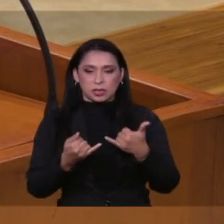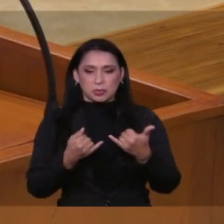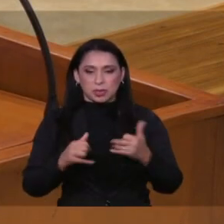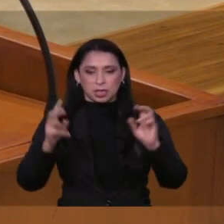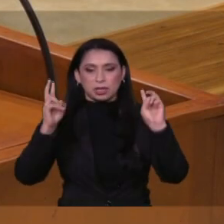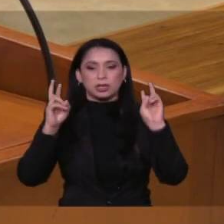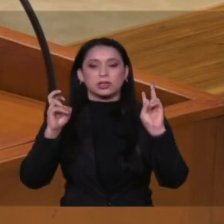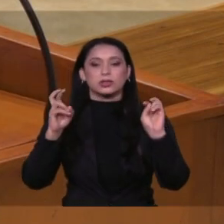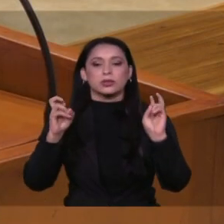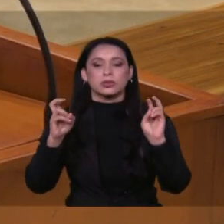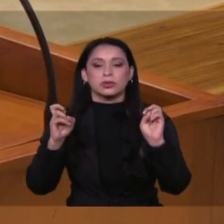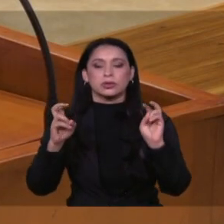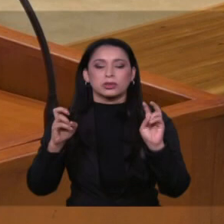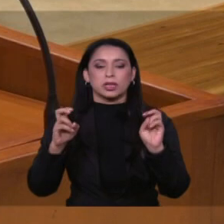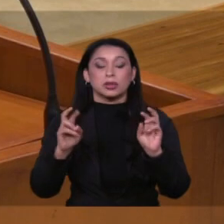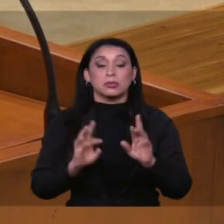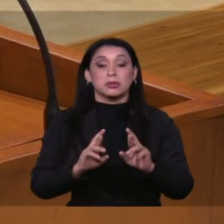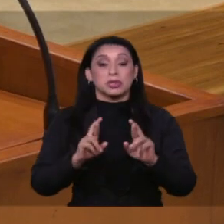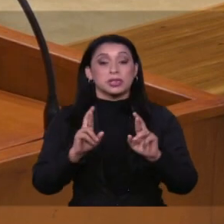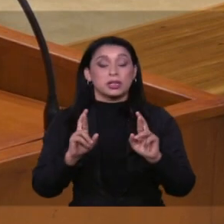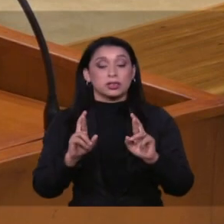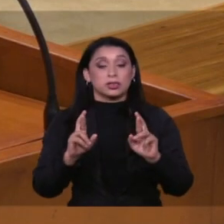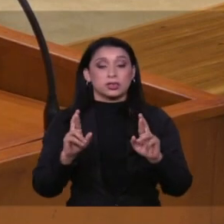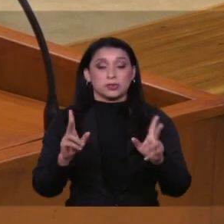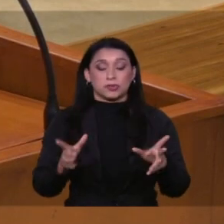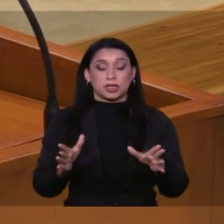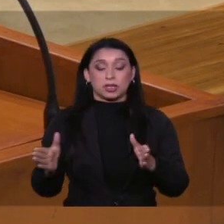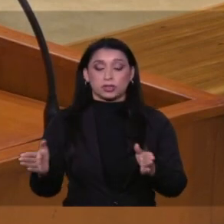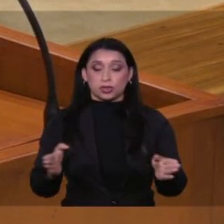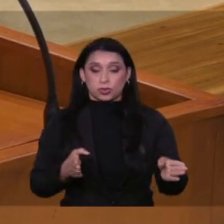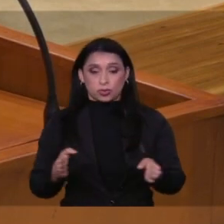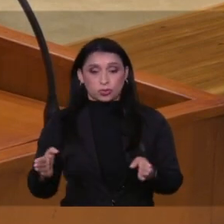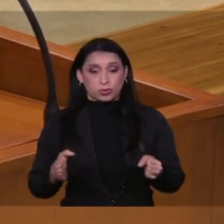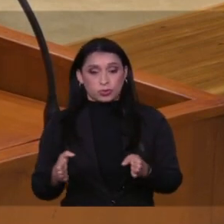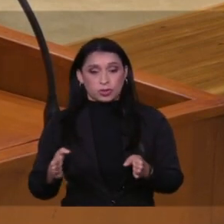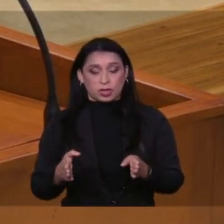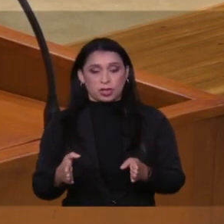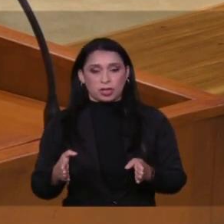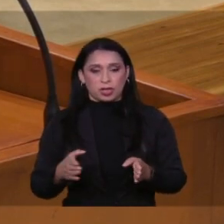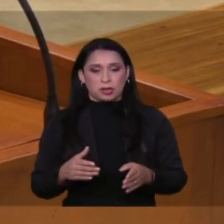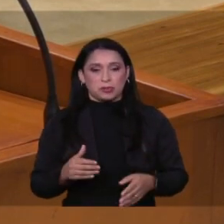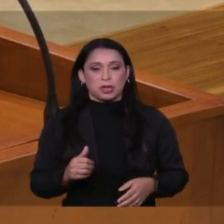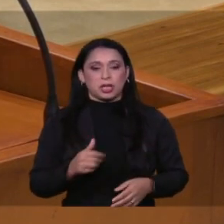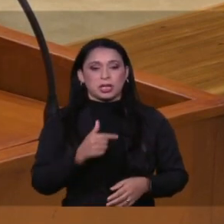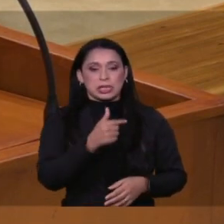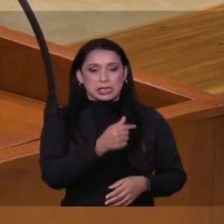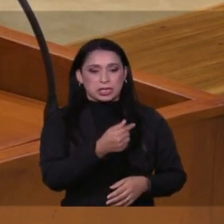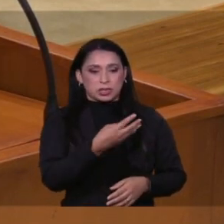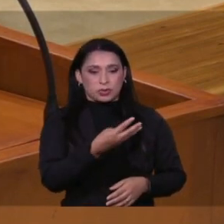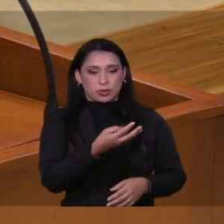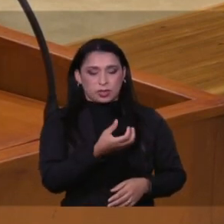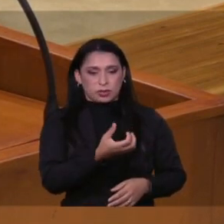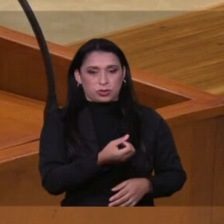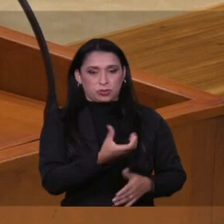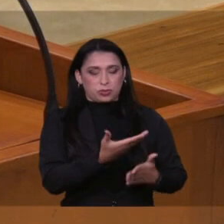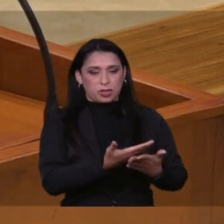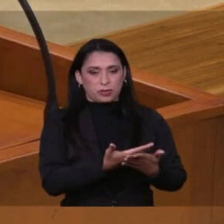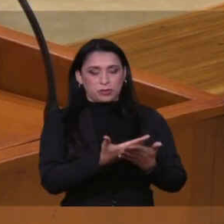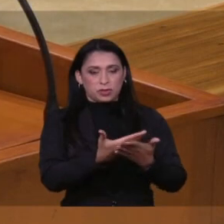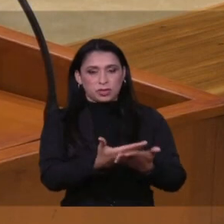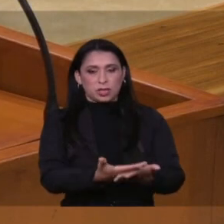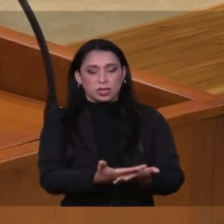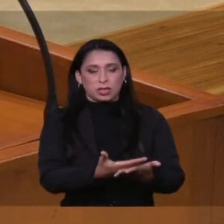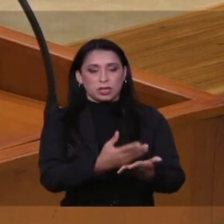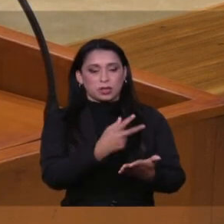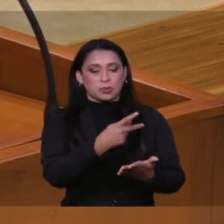elas distam com relação ao critério temporal. A ADPF 746 ela foi ajuizada isoladamente